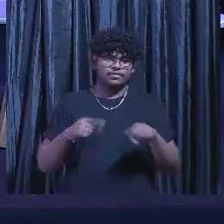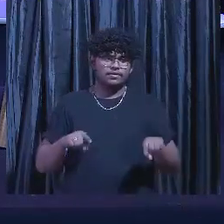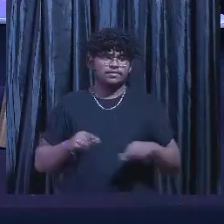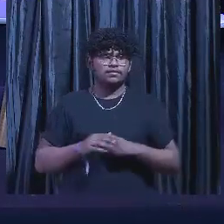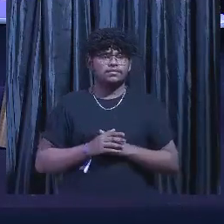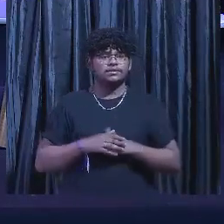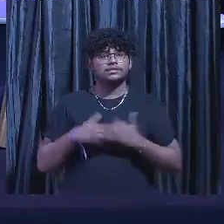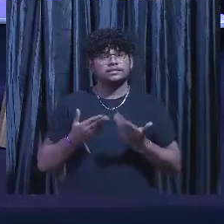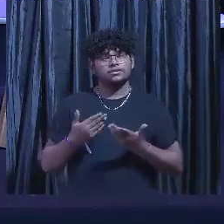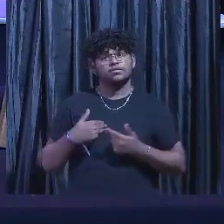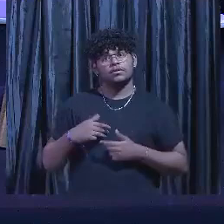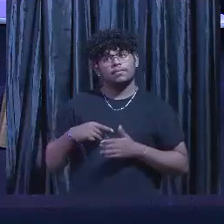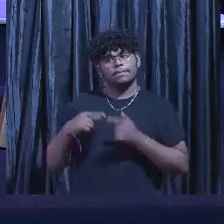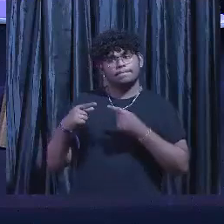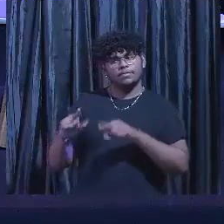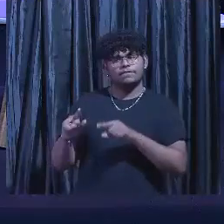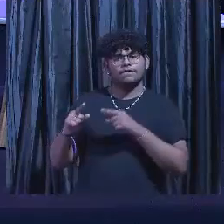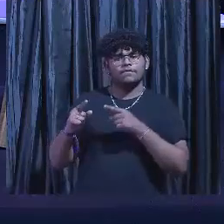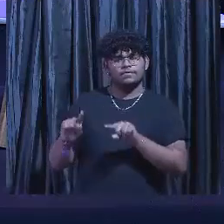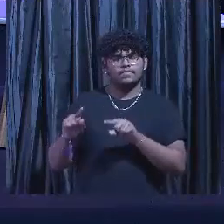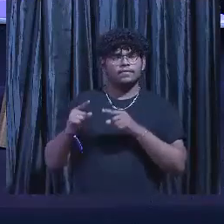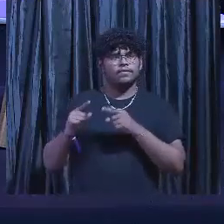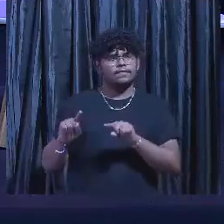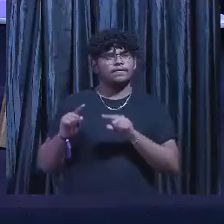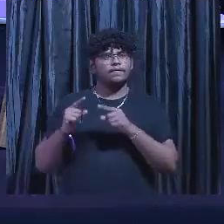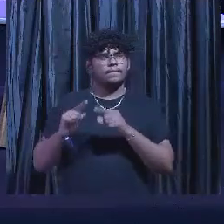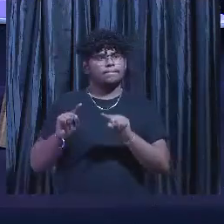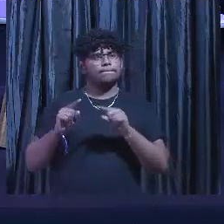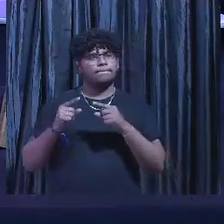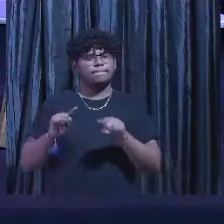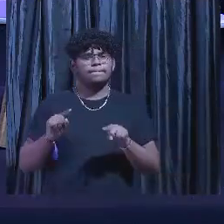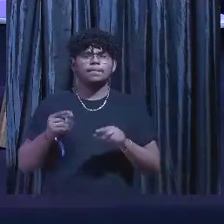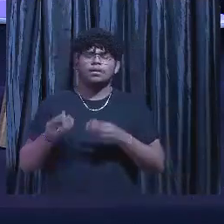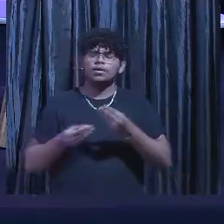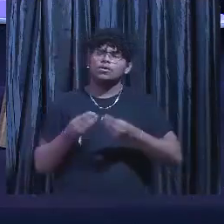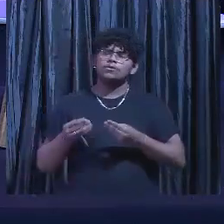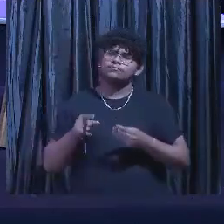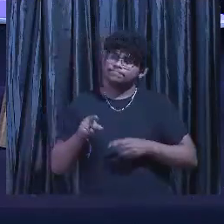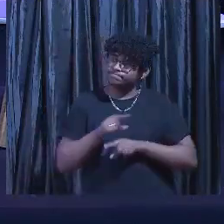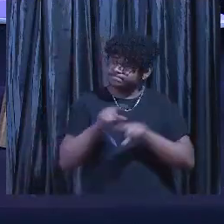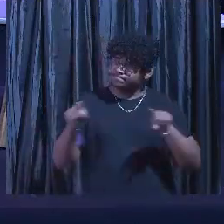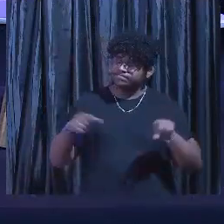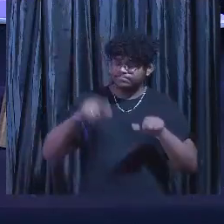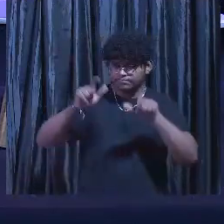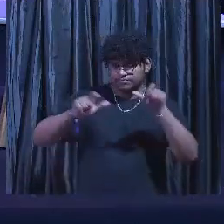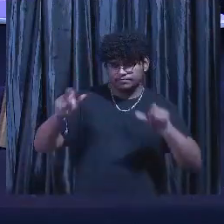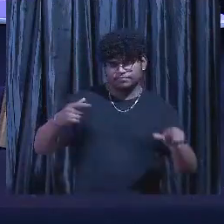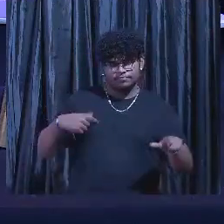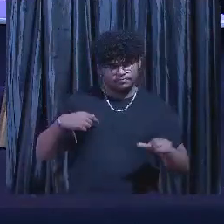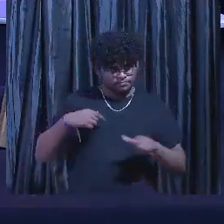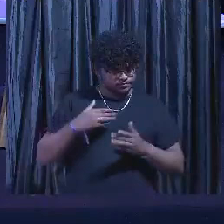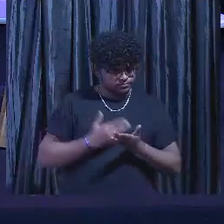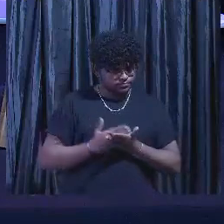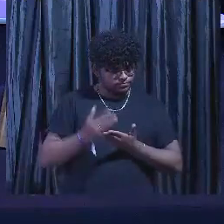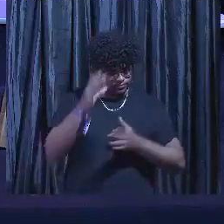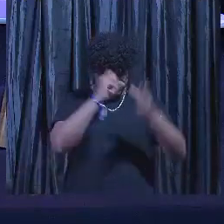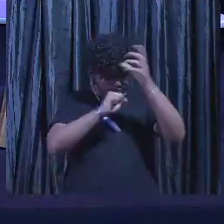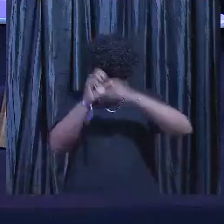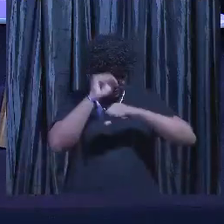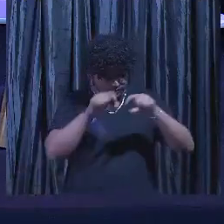essa questão dos dados para que a galera comece também a aprender e buscar novas formas de adaptar